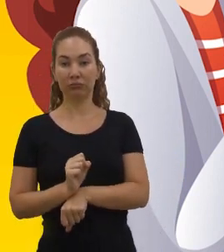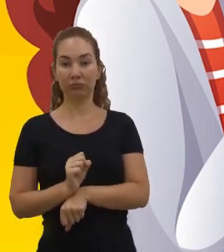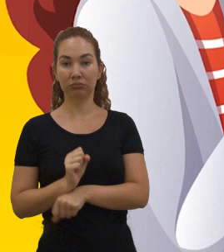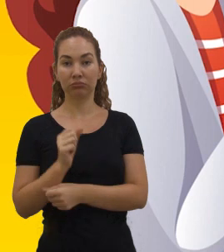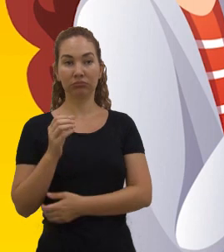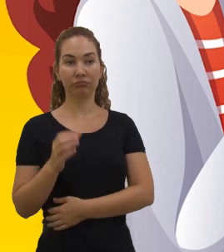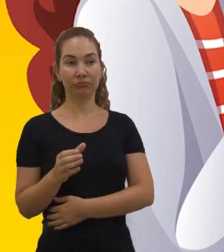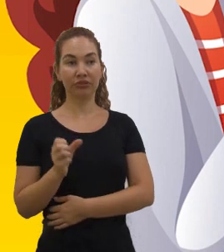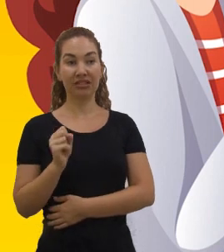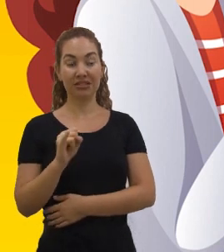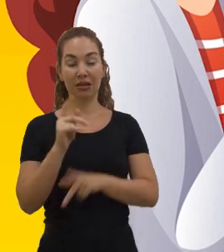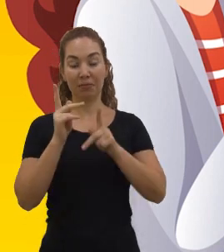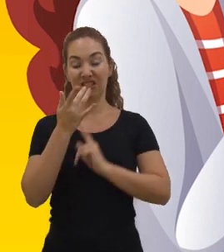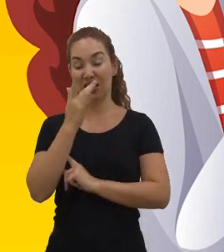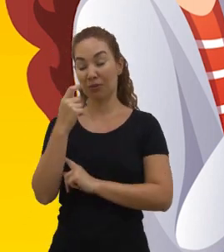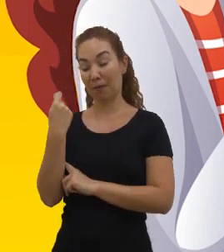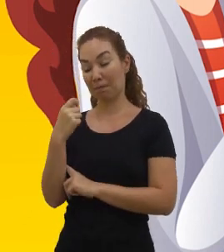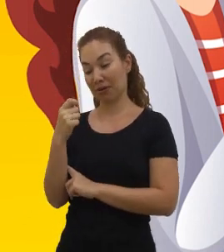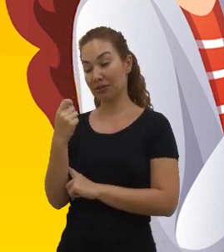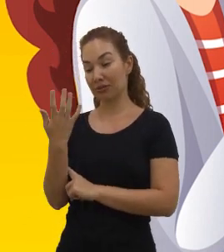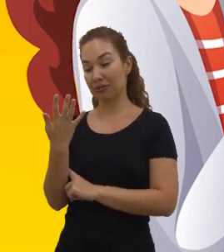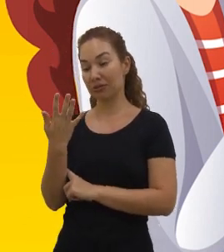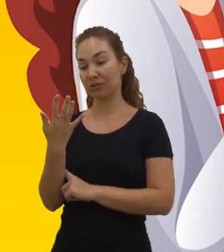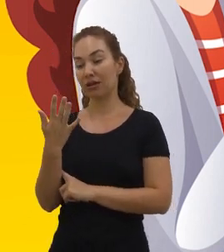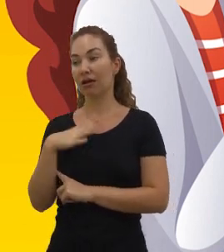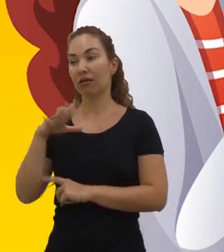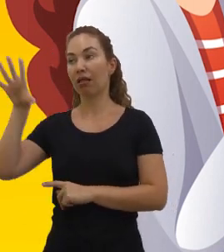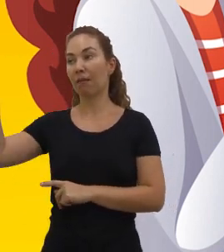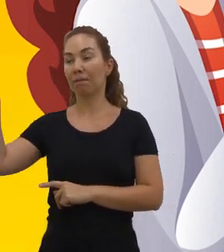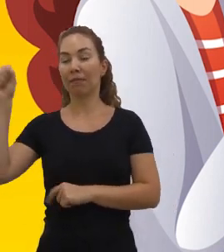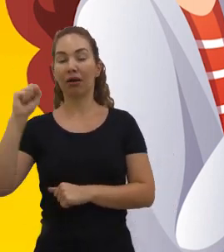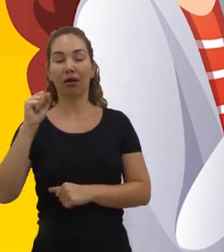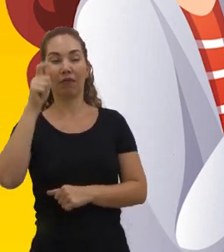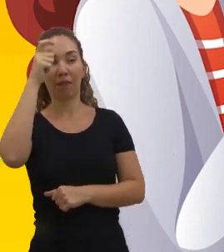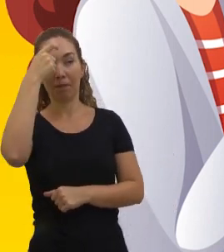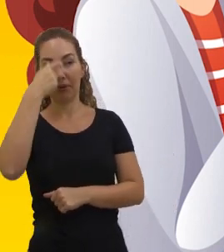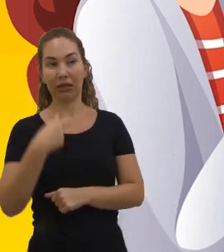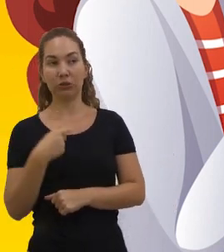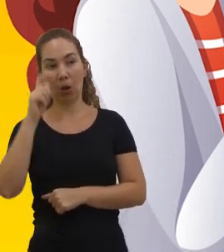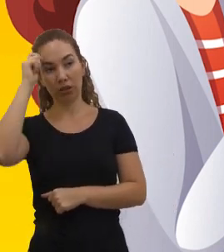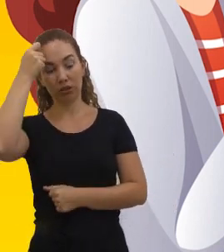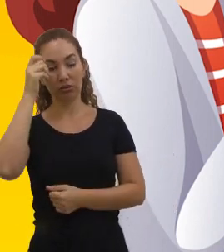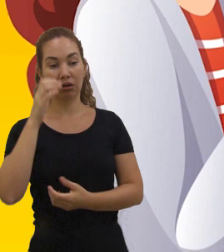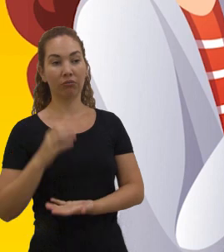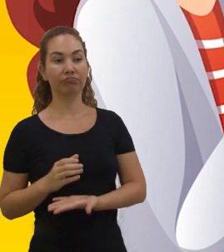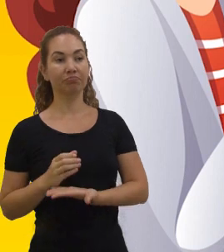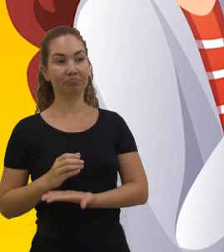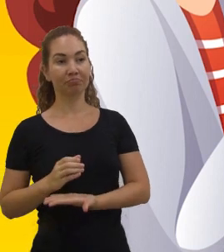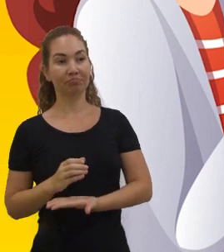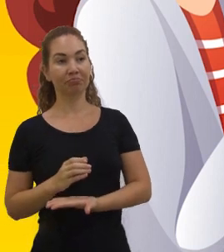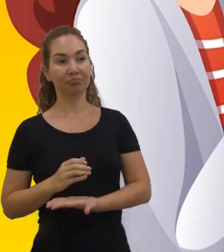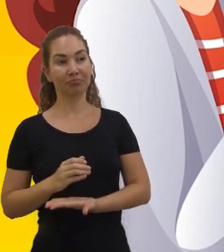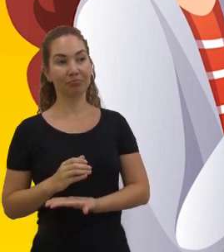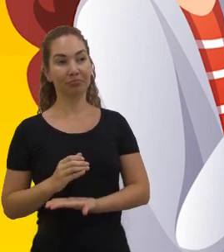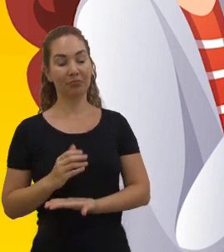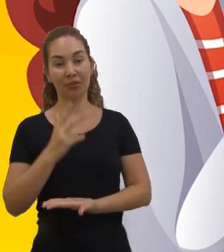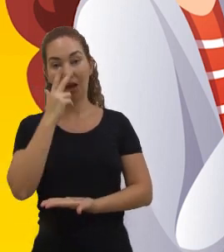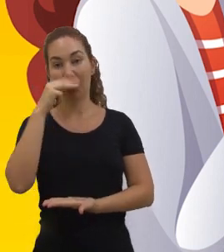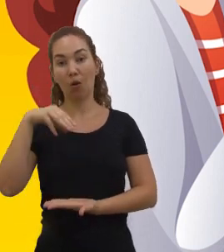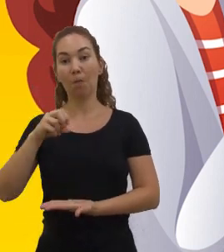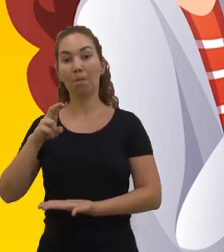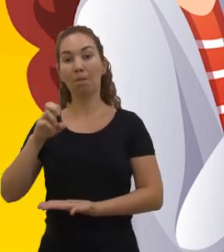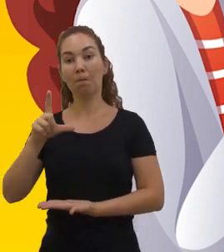brancos precisassem pôr um livro, pôr um óculos de alguma coisa, eles tinham que estar ali parados. Como se fosse um móvel